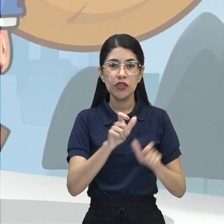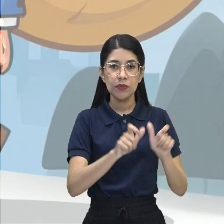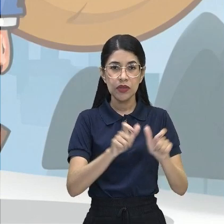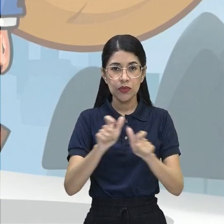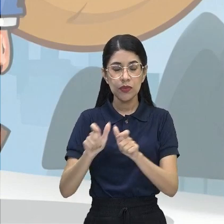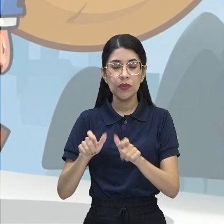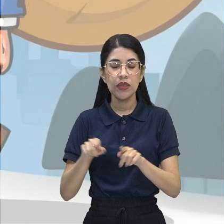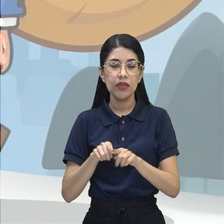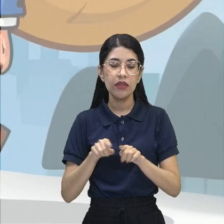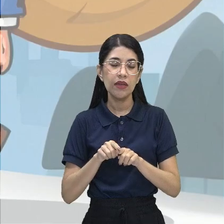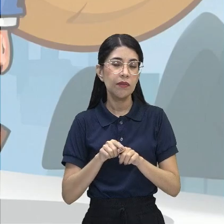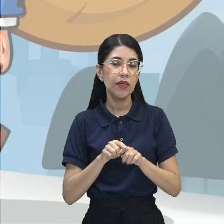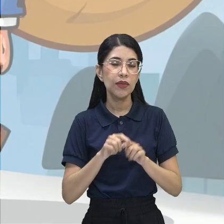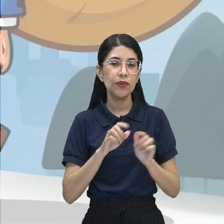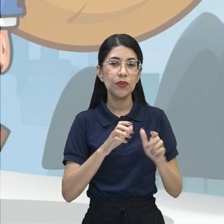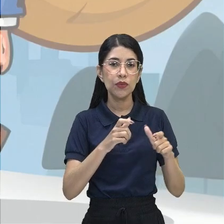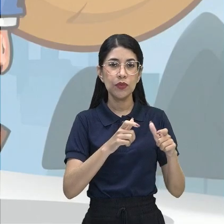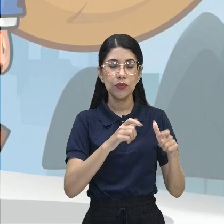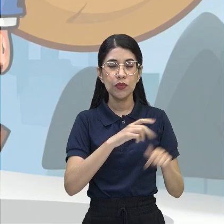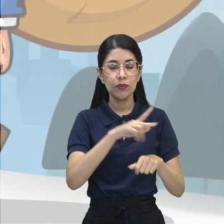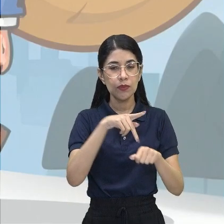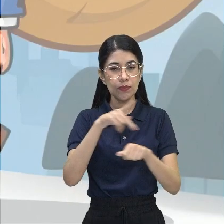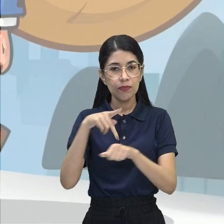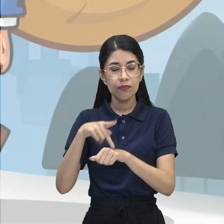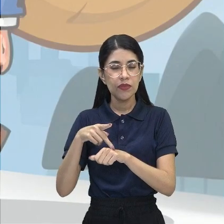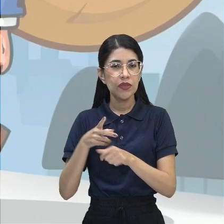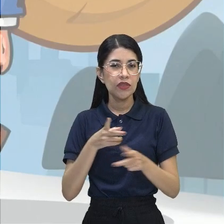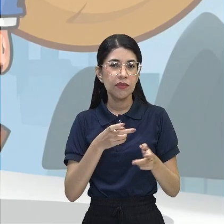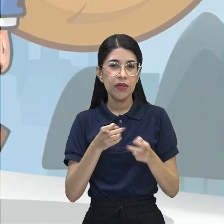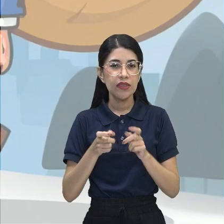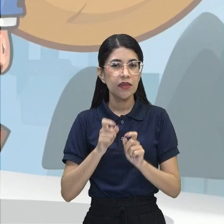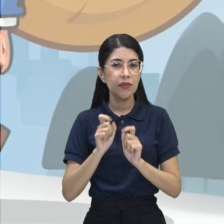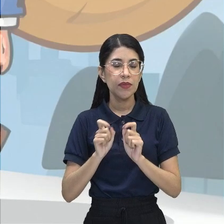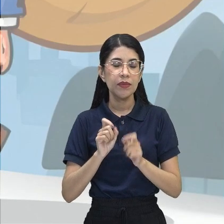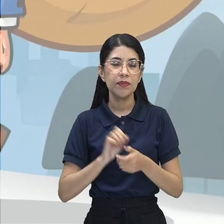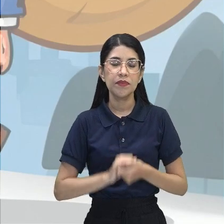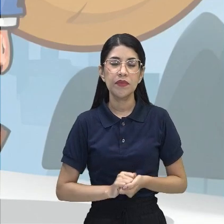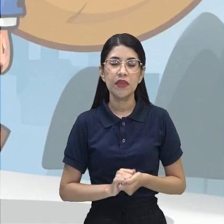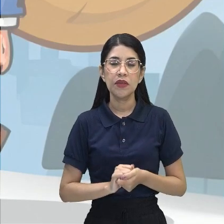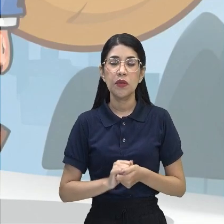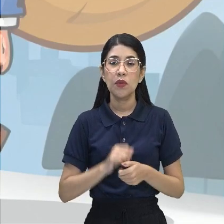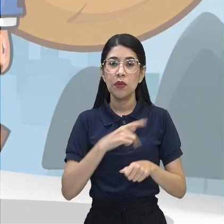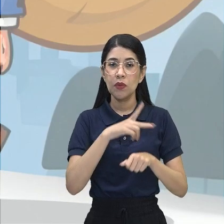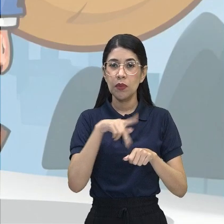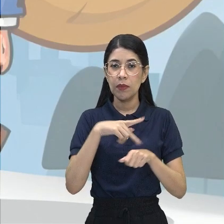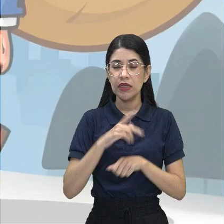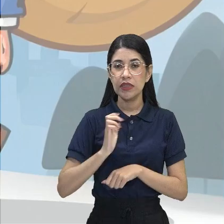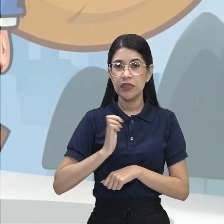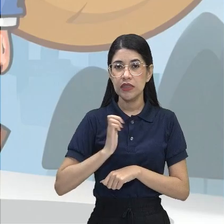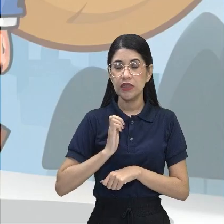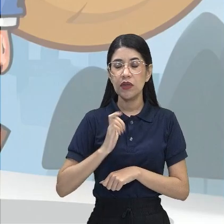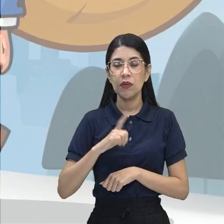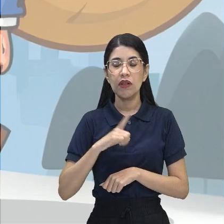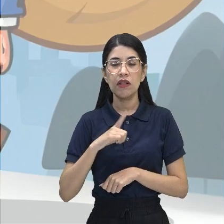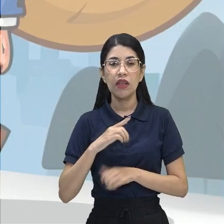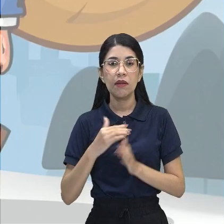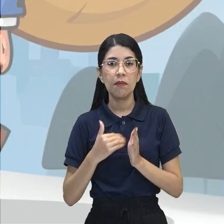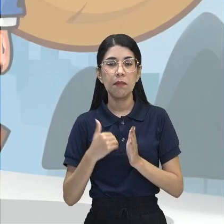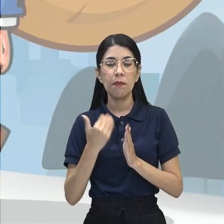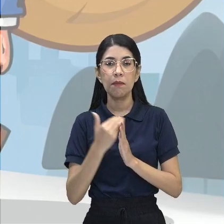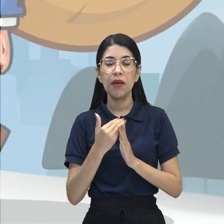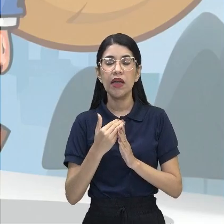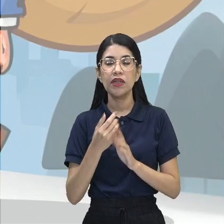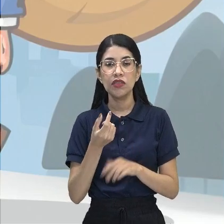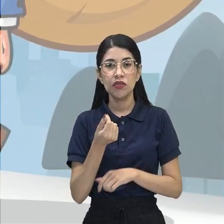países também. Então, o que a gente observa a partir da globalização? Que os países ricos, eles concentram mais capital,